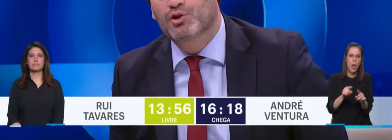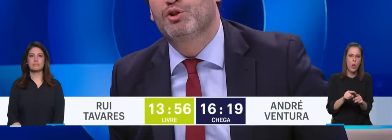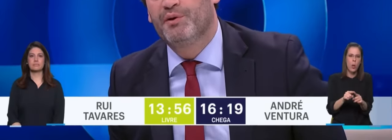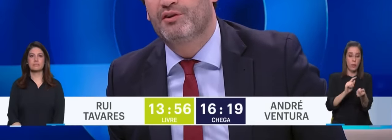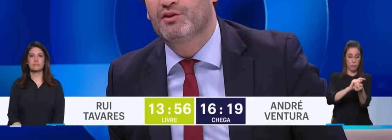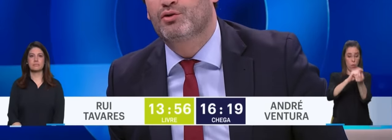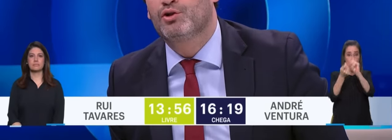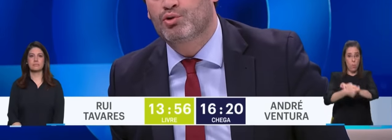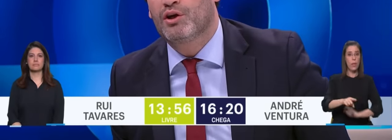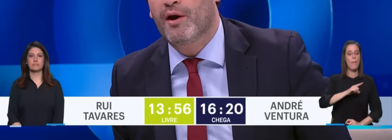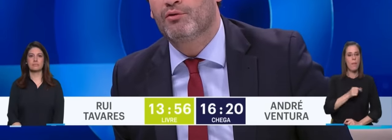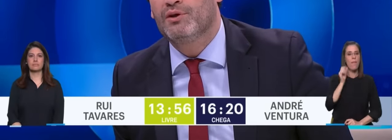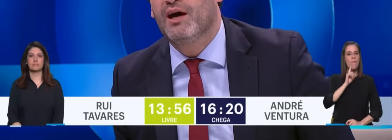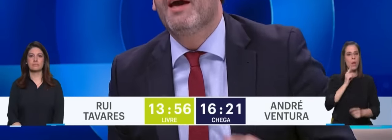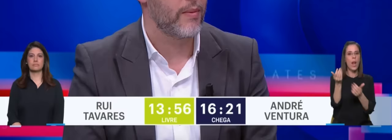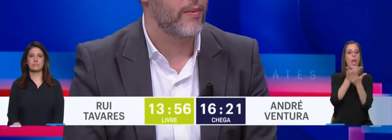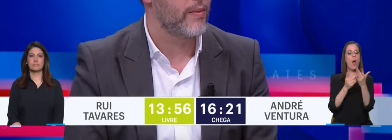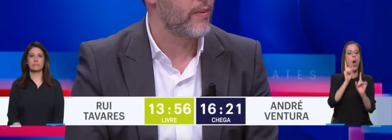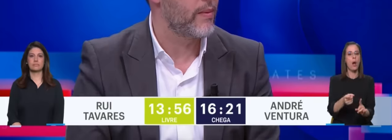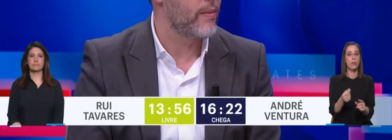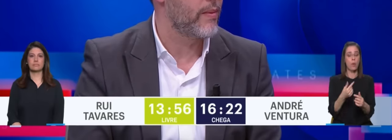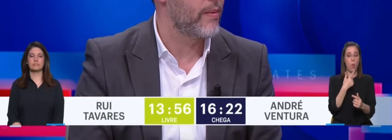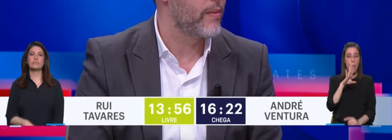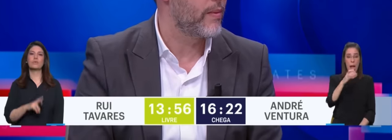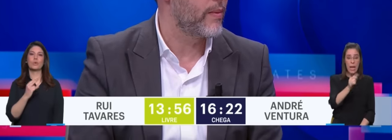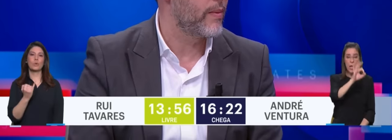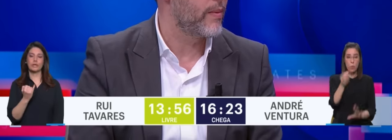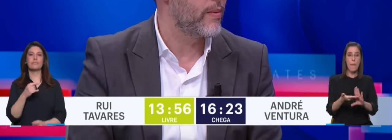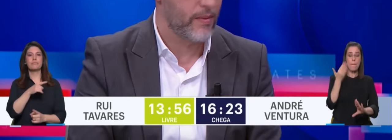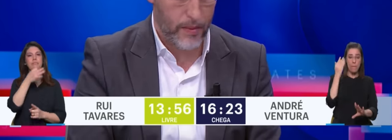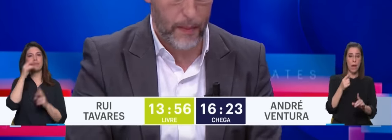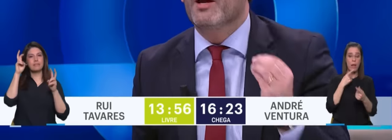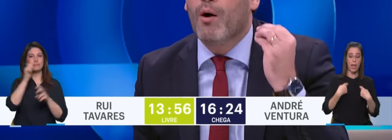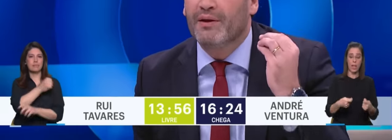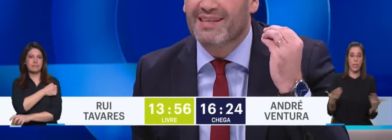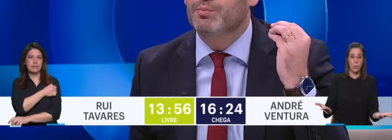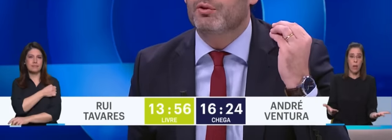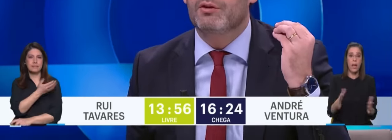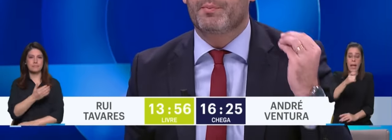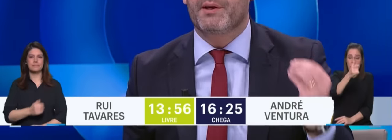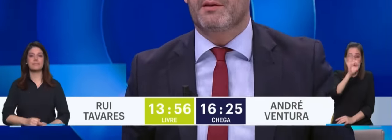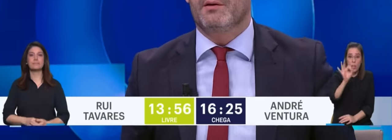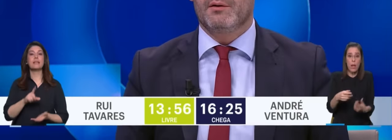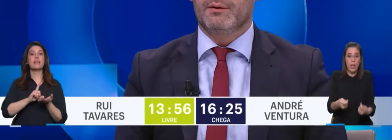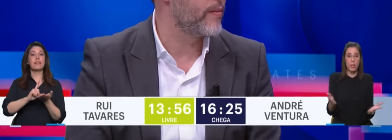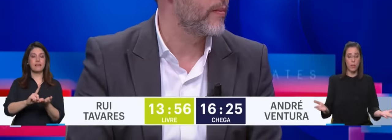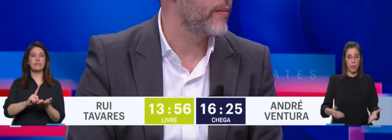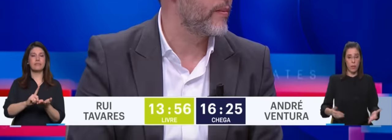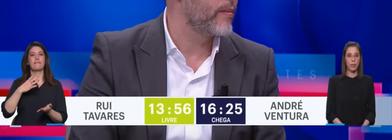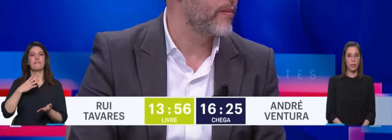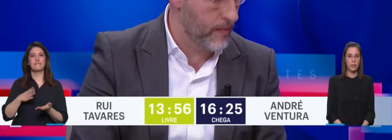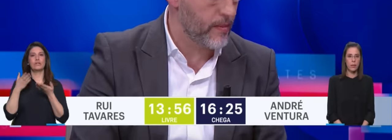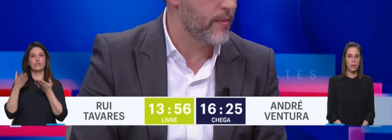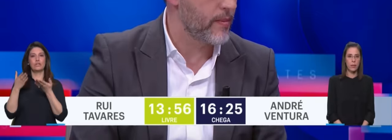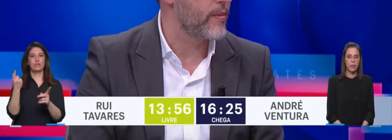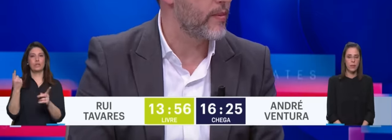reversões de privatizações custariam à economia era um aumento de despesa era um aumento de 15% des Liv defend ajuda à compra da primeira